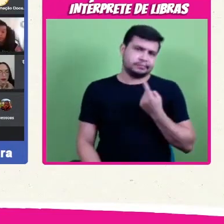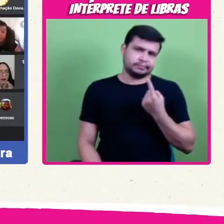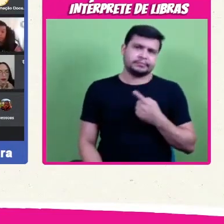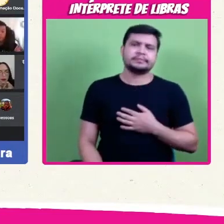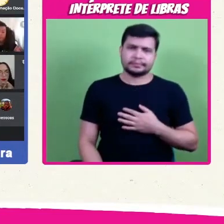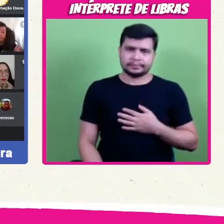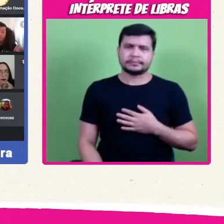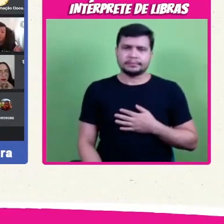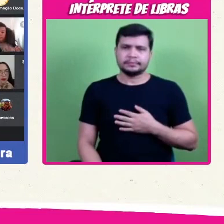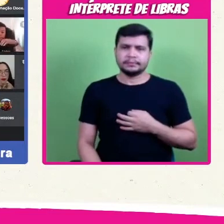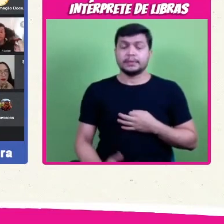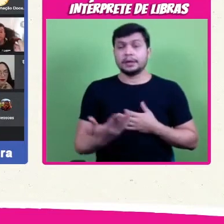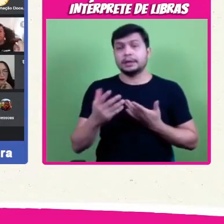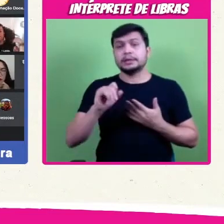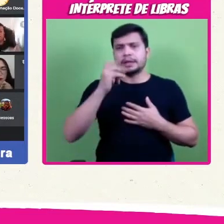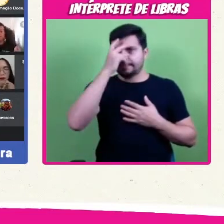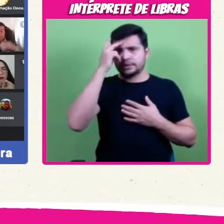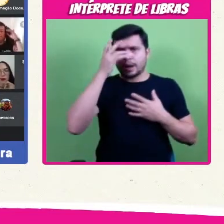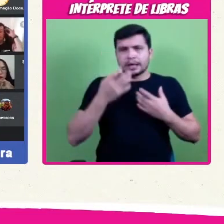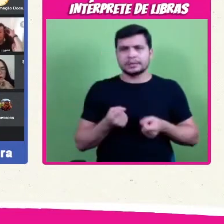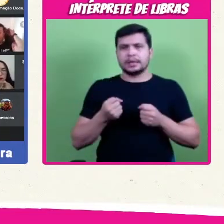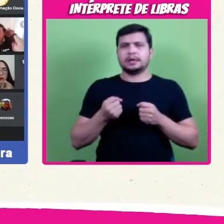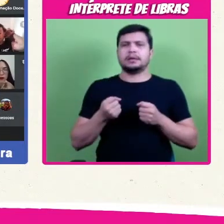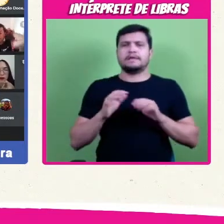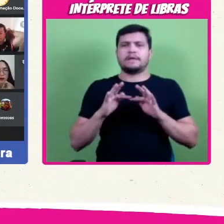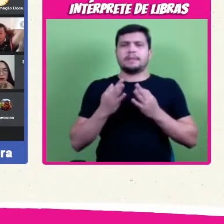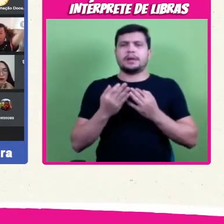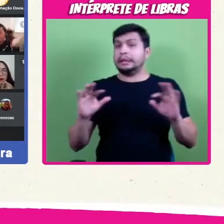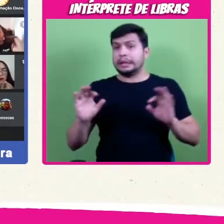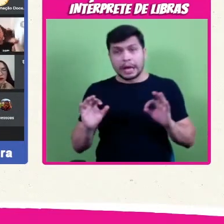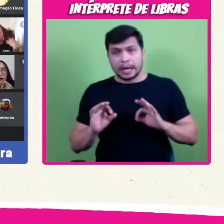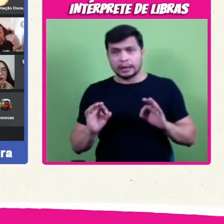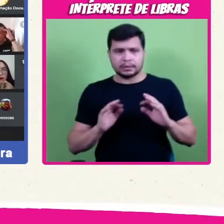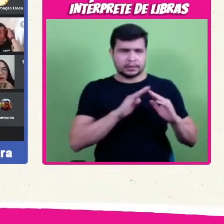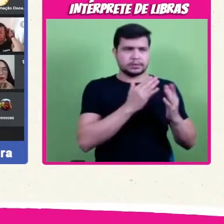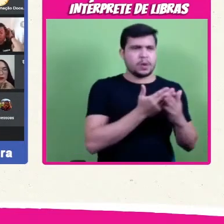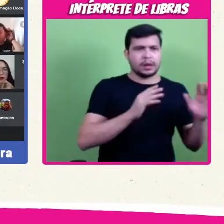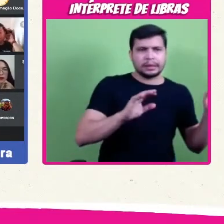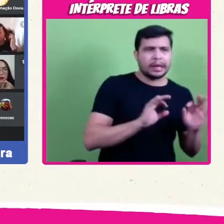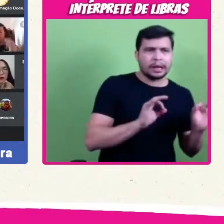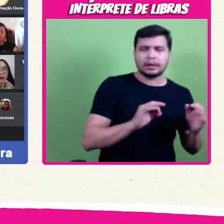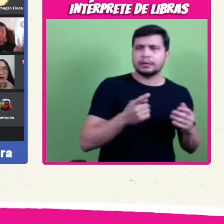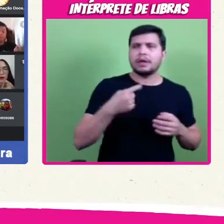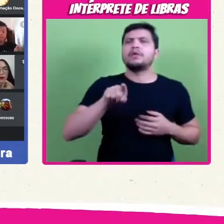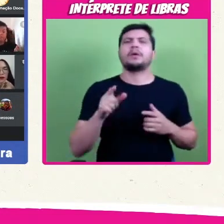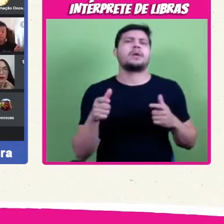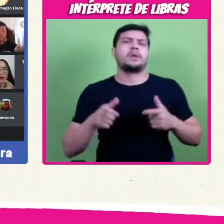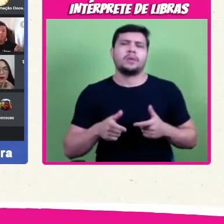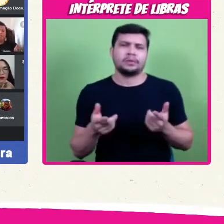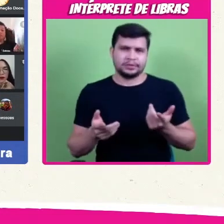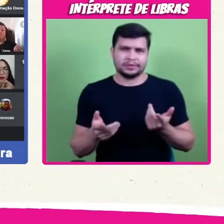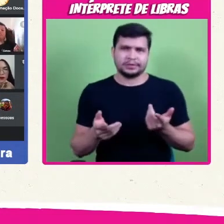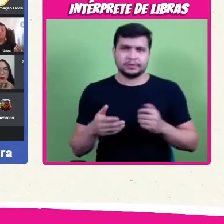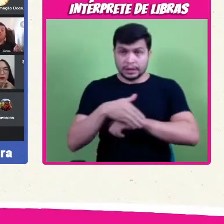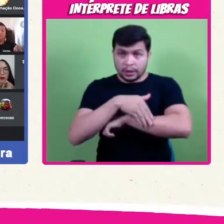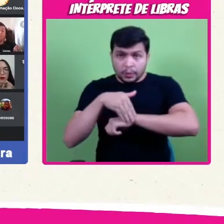você vai para onde? Na rua. E tá na rua é muito,